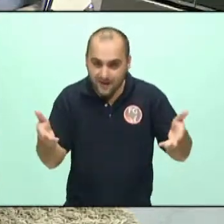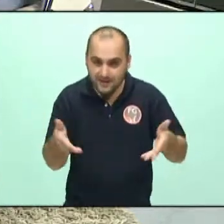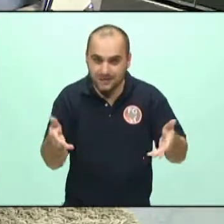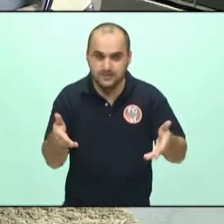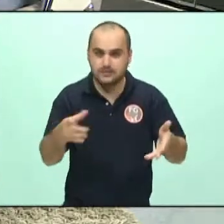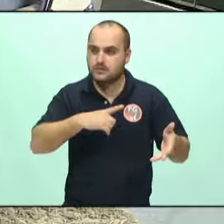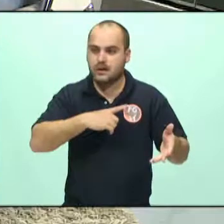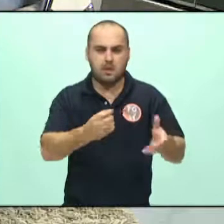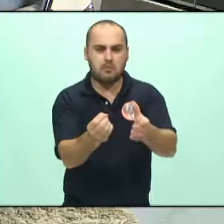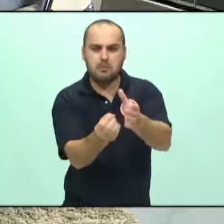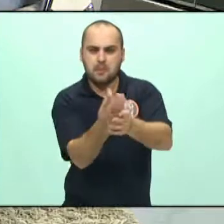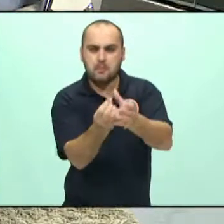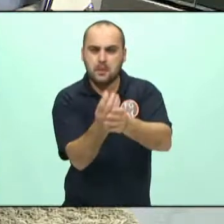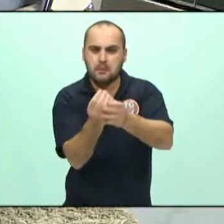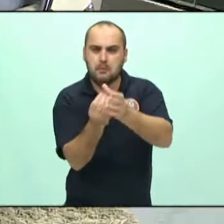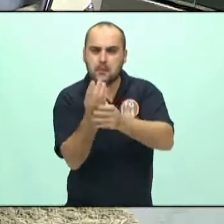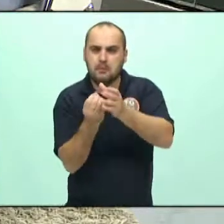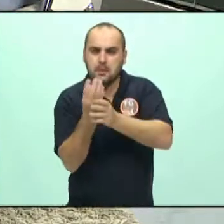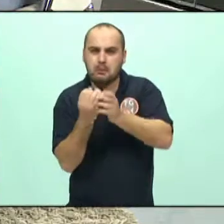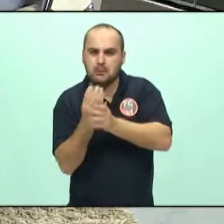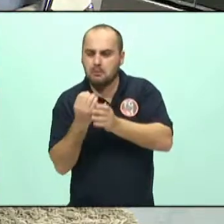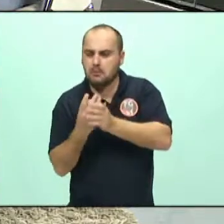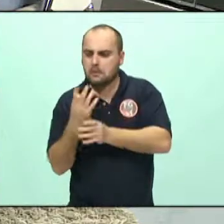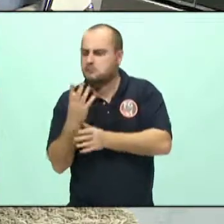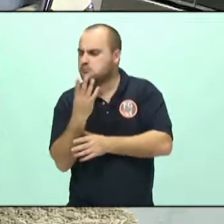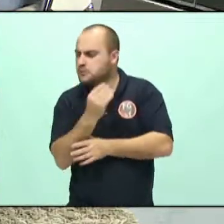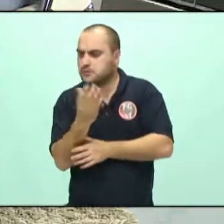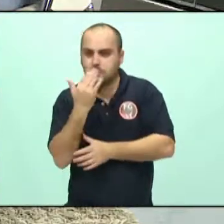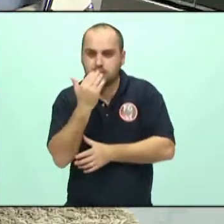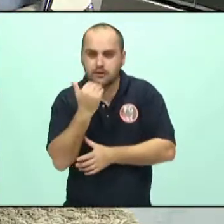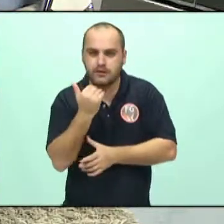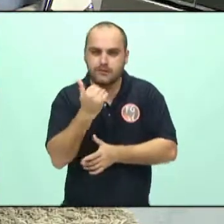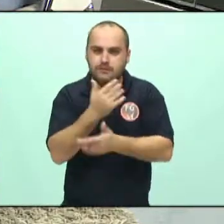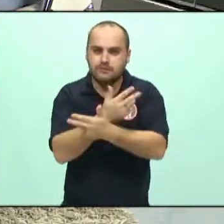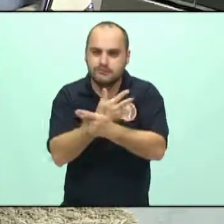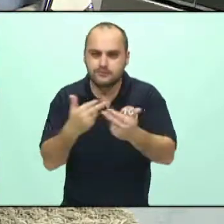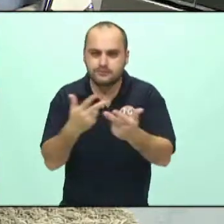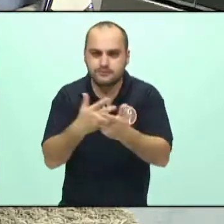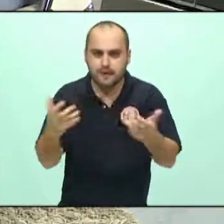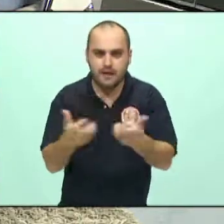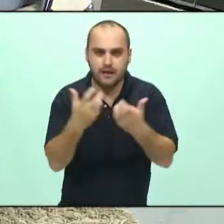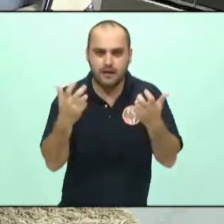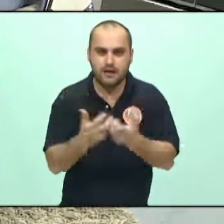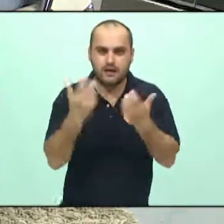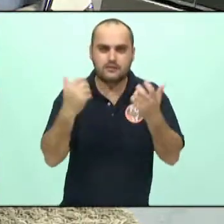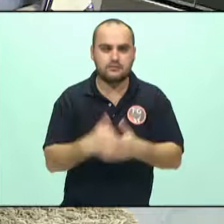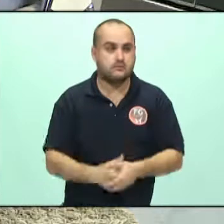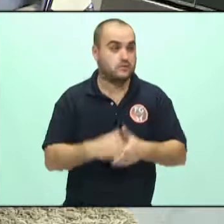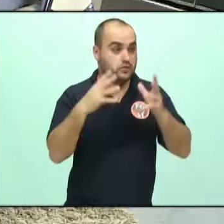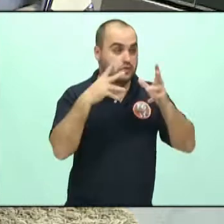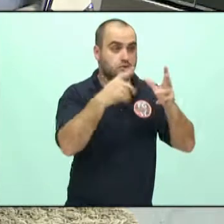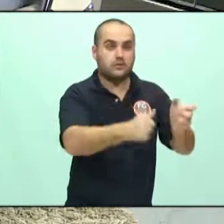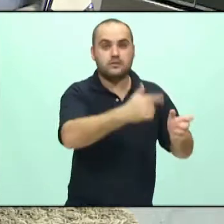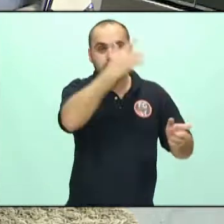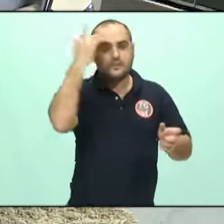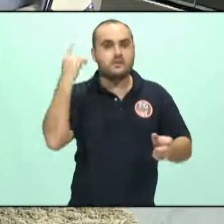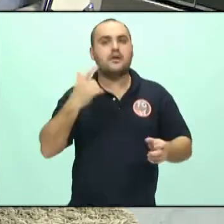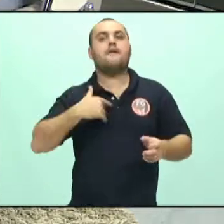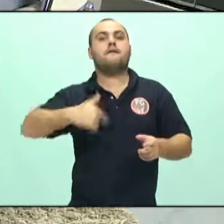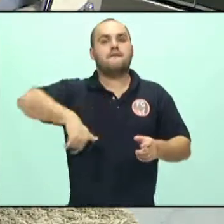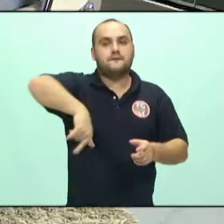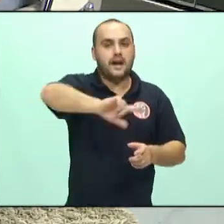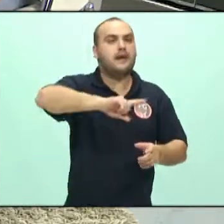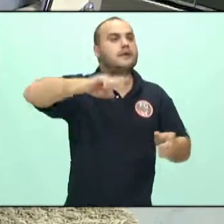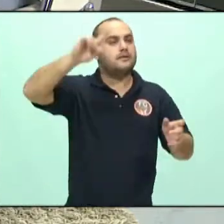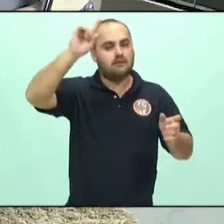enfim, algumas hortaliças e tal, hoje todos nós do condomínio vamos buscar na nossa horta.